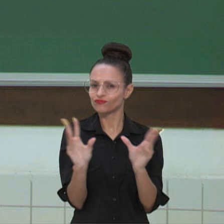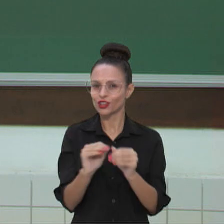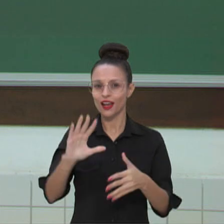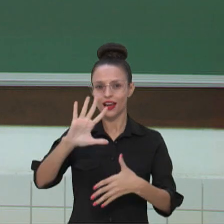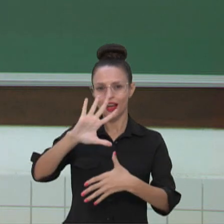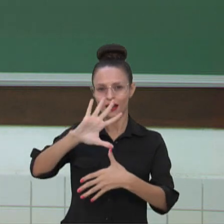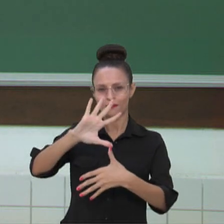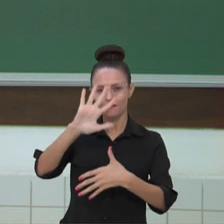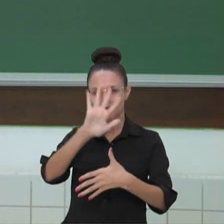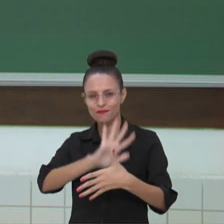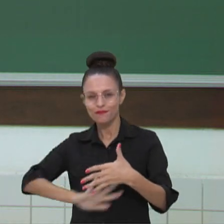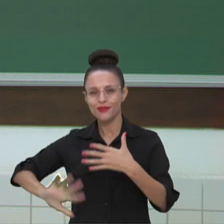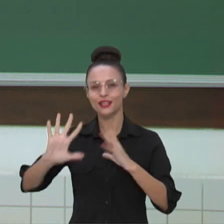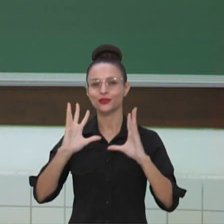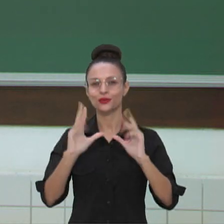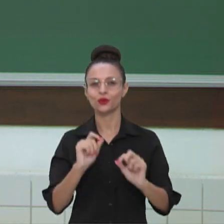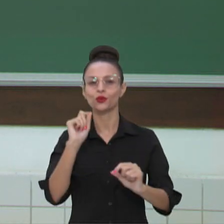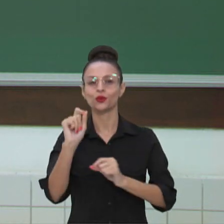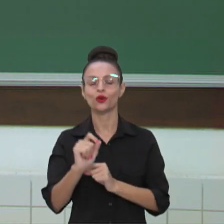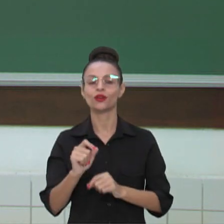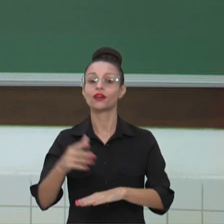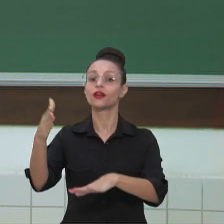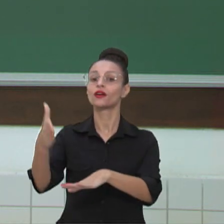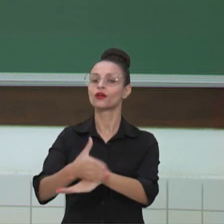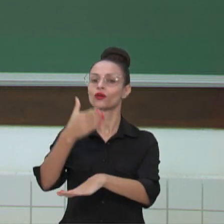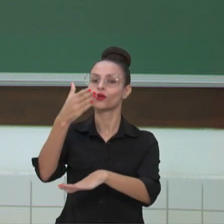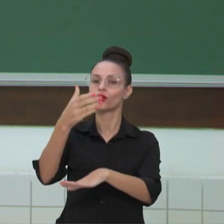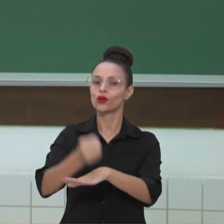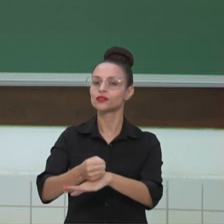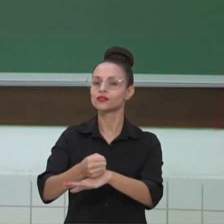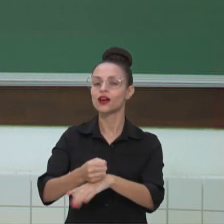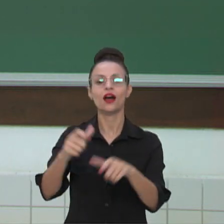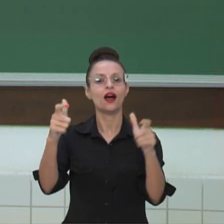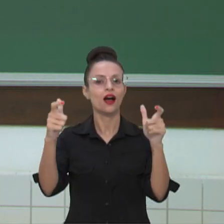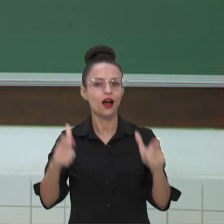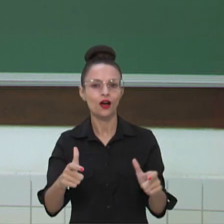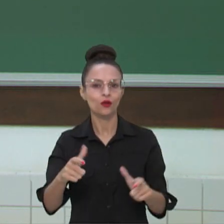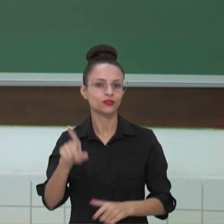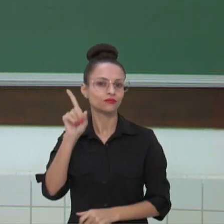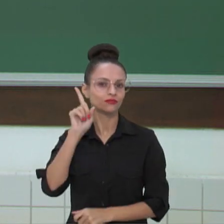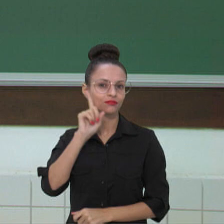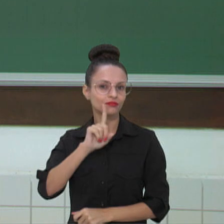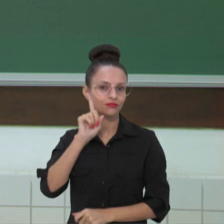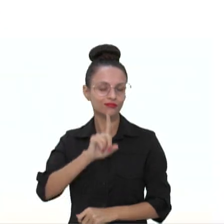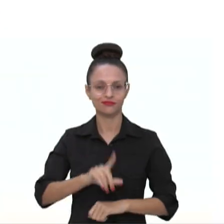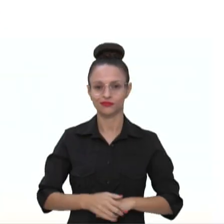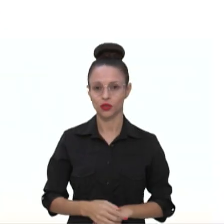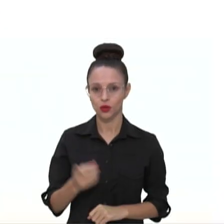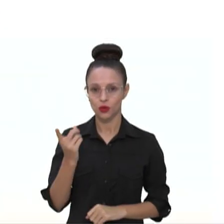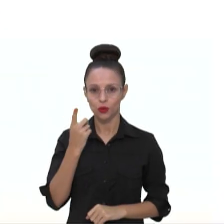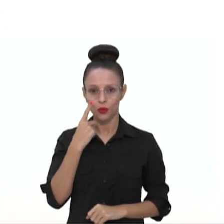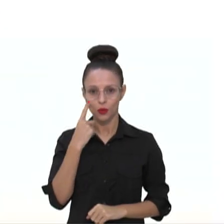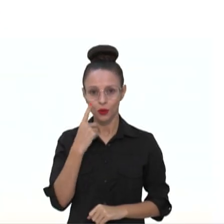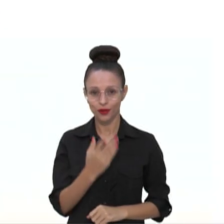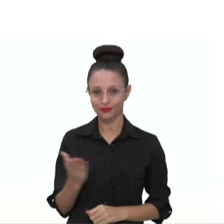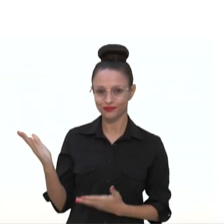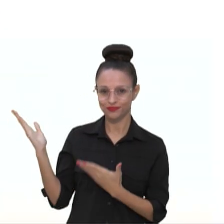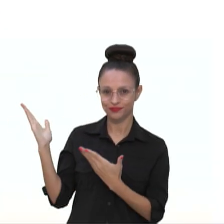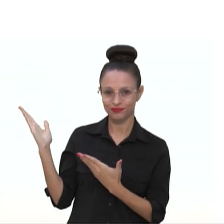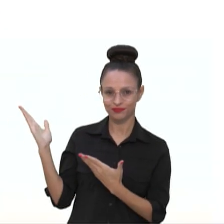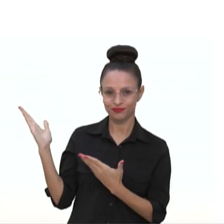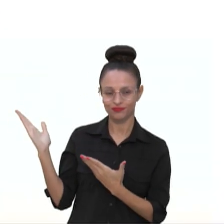América, vamos falar sobre colonização na América Inglesa. Tá aqui, ó.